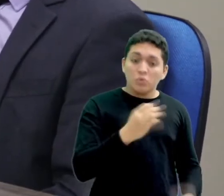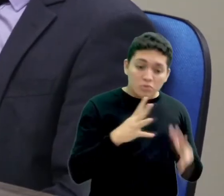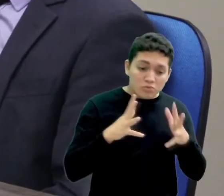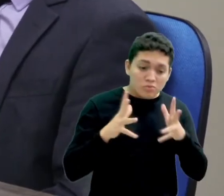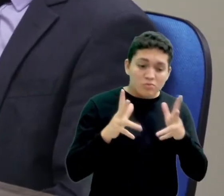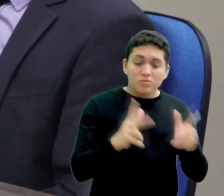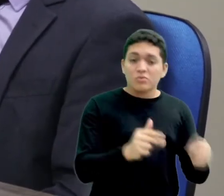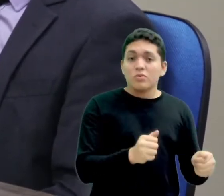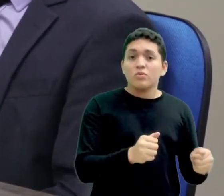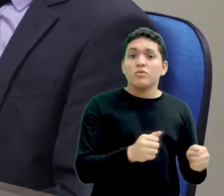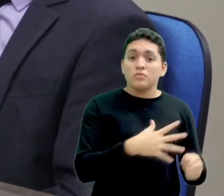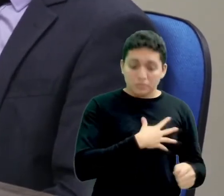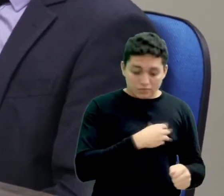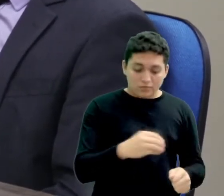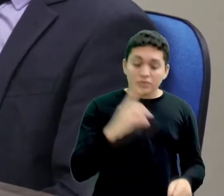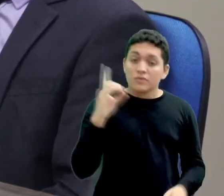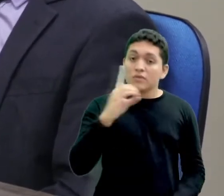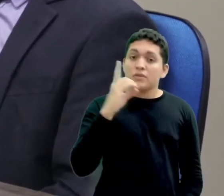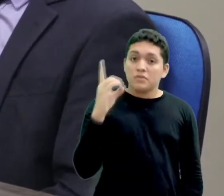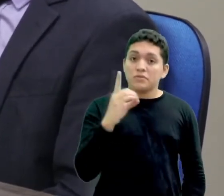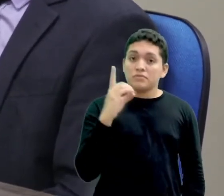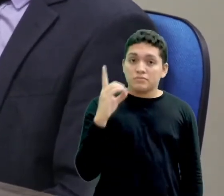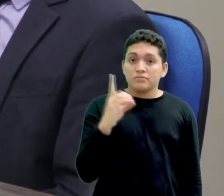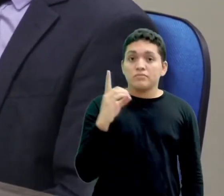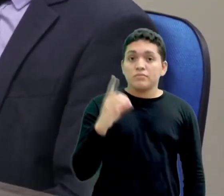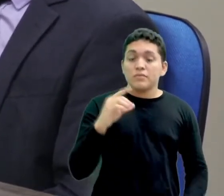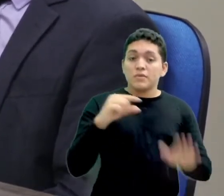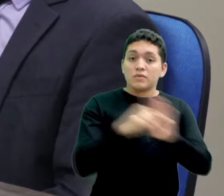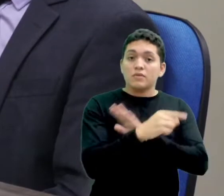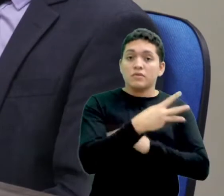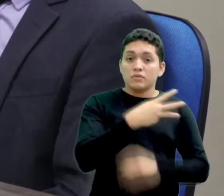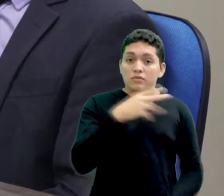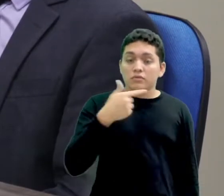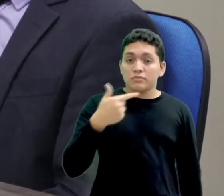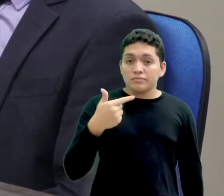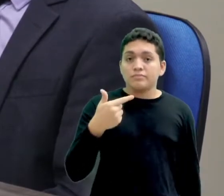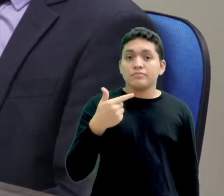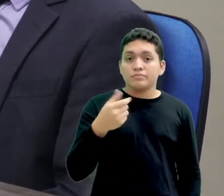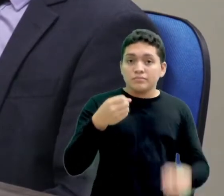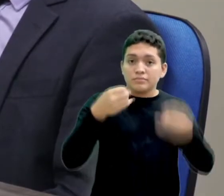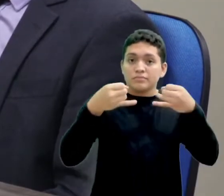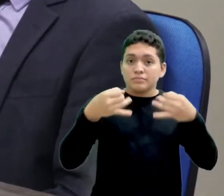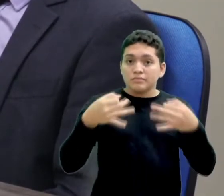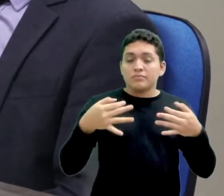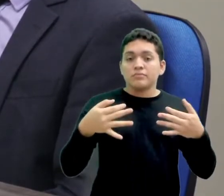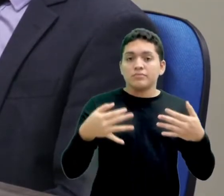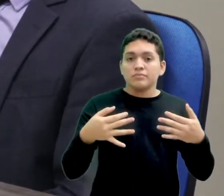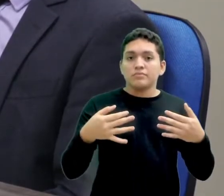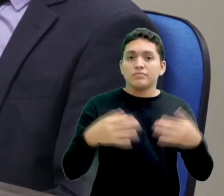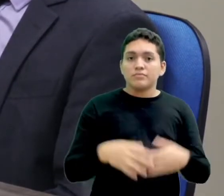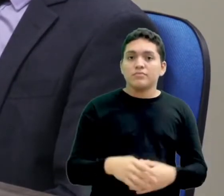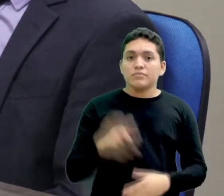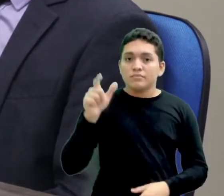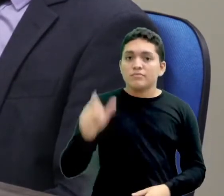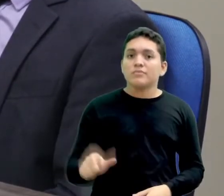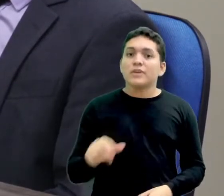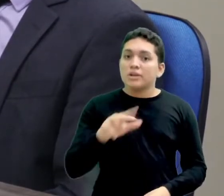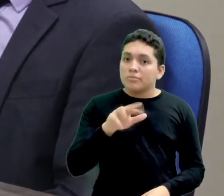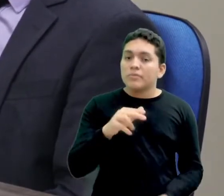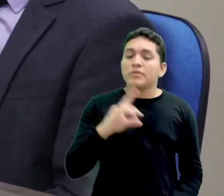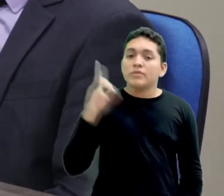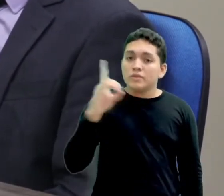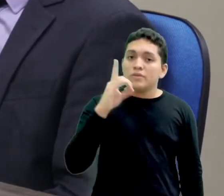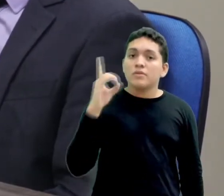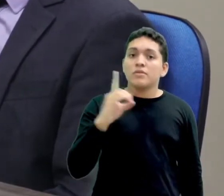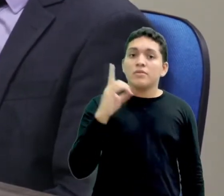os filhos de Davi que tinham ido até lá. Mas o versículo 32 vai dizer: mas Jonadab, filho de Semei, irmão de Davi,